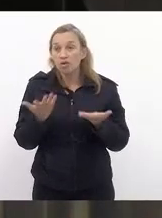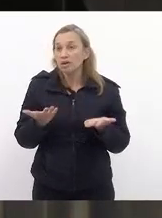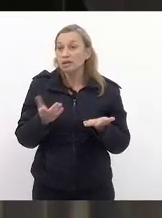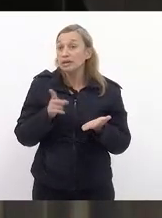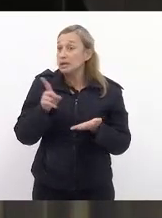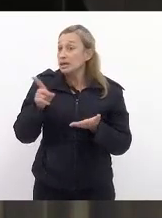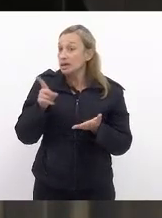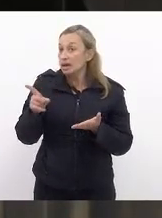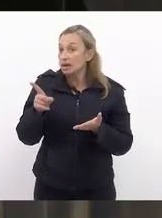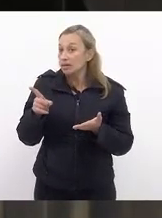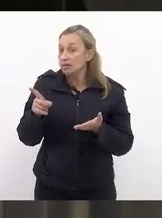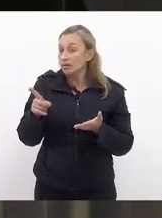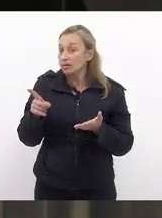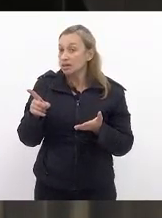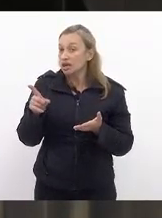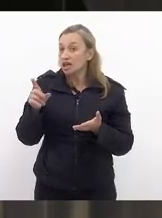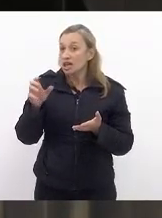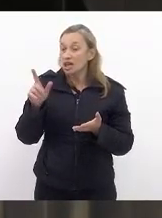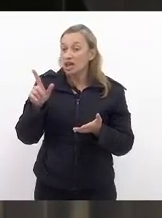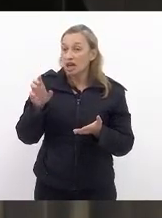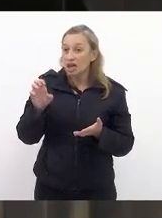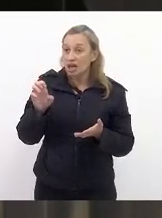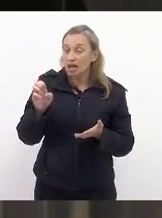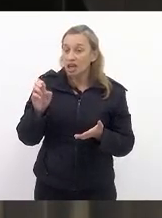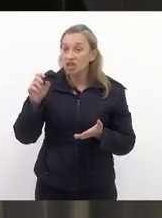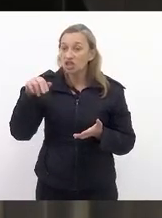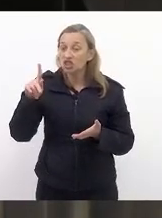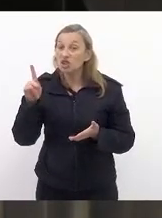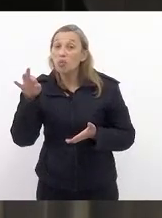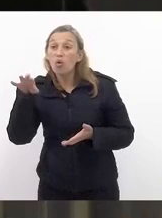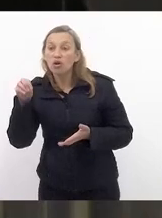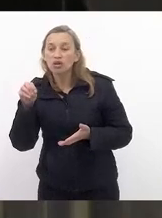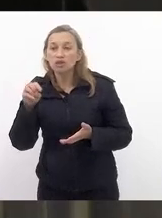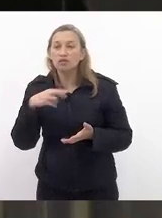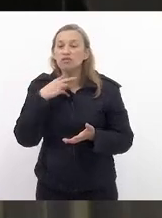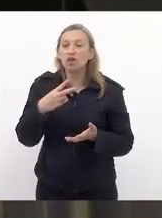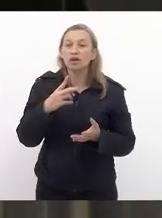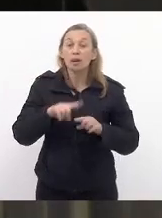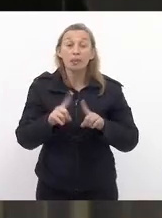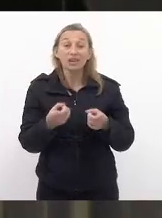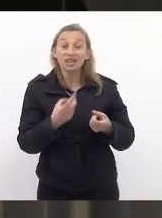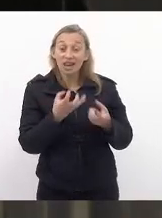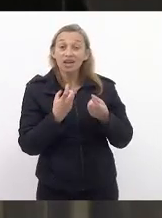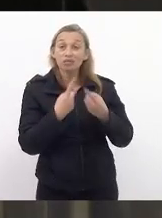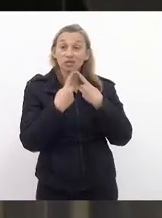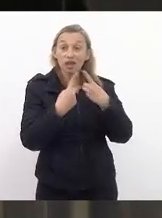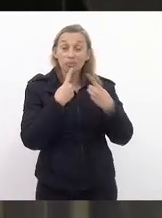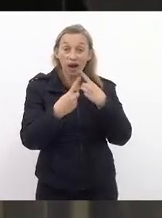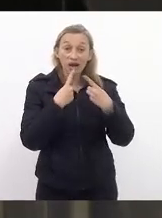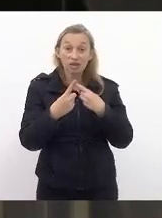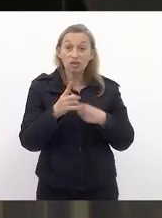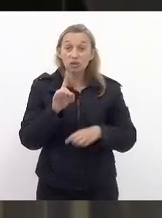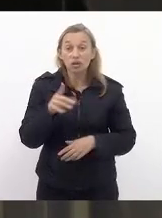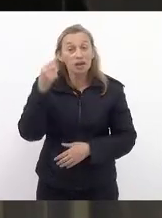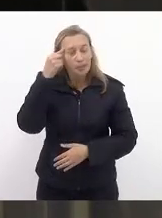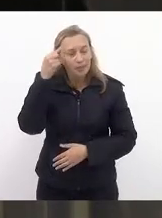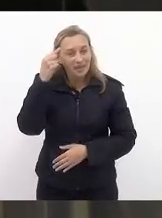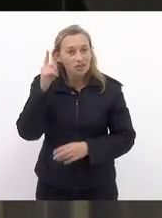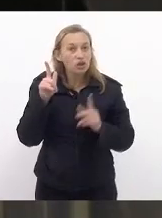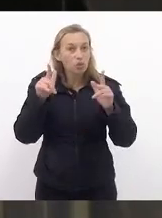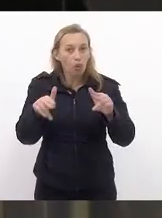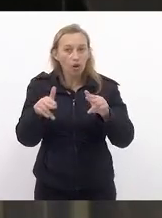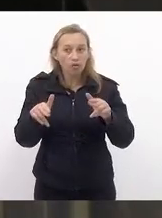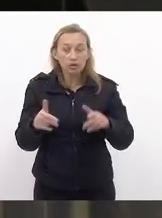tanto que ele esteja hegemônicos contanto que seja apenas uma voz nós queremos um debate mas debate apenas daqueles que pensam